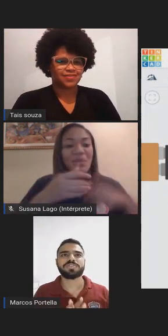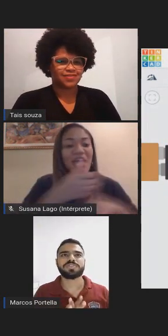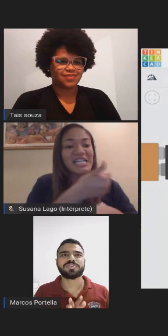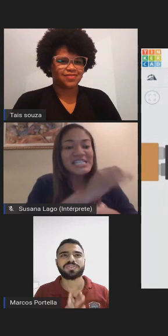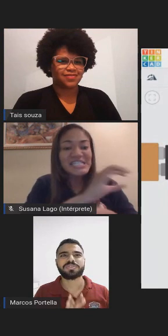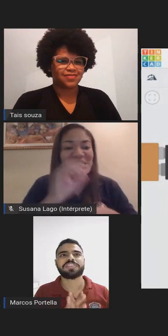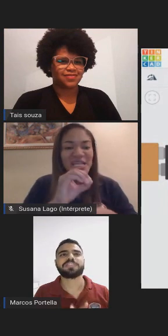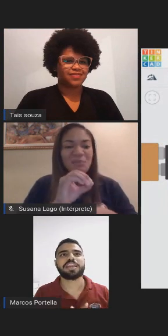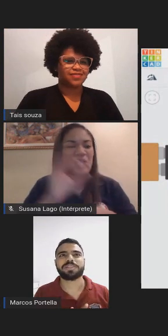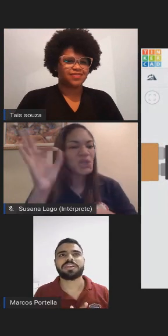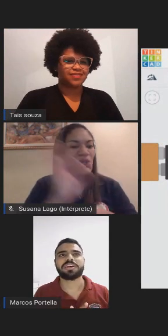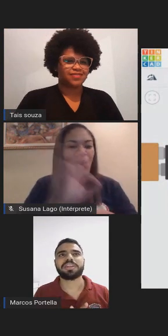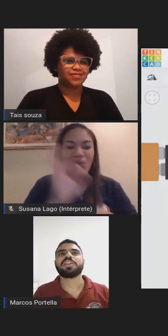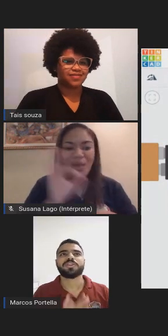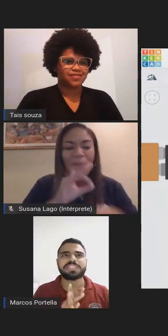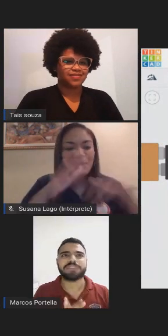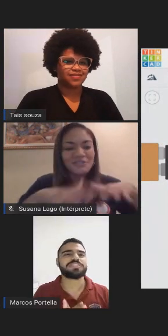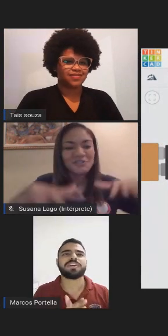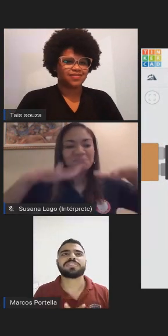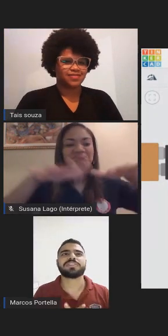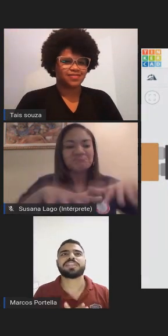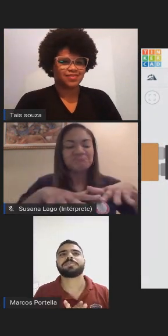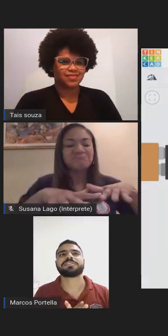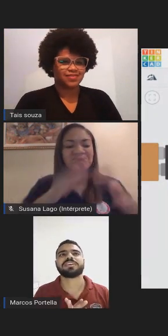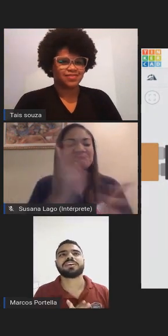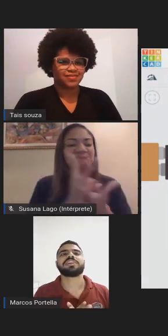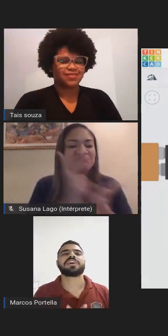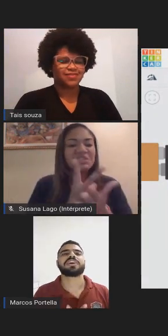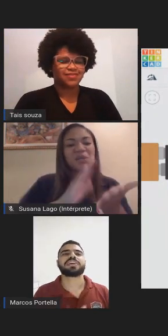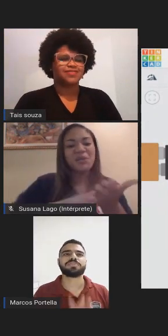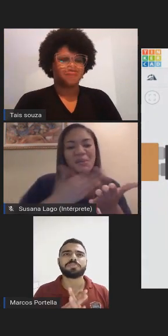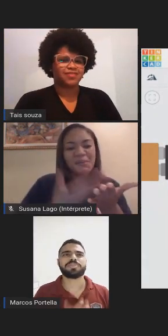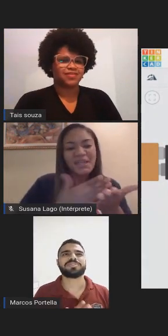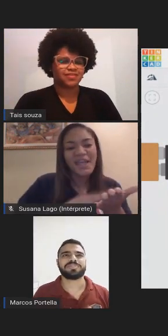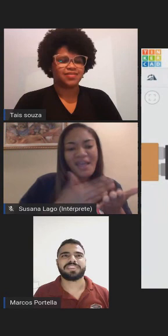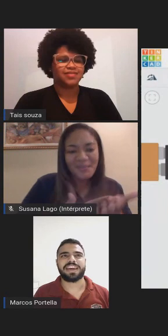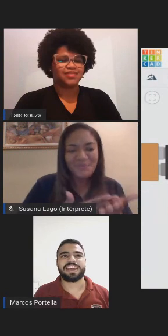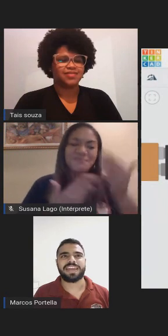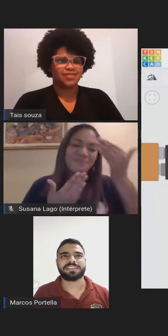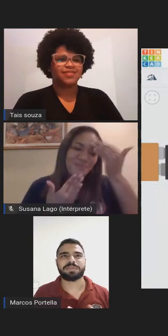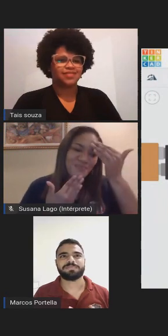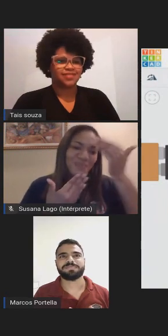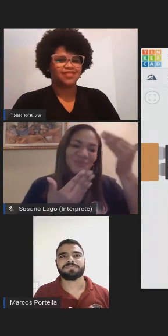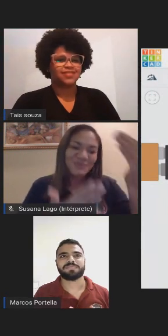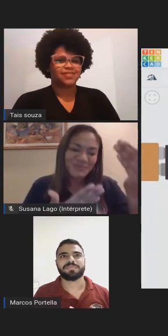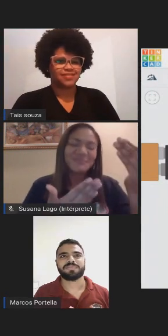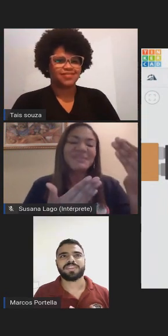nossos vídeos do curso tiveram intérprete. Nossas lives tiveram intérpretes. Eu agradeço muito a eles